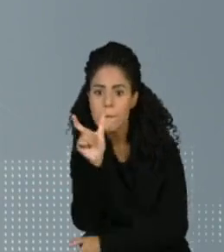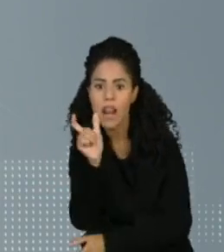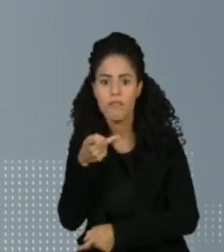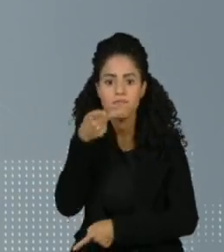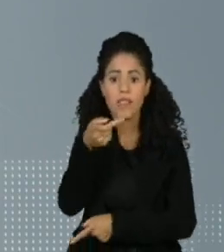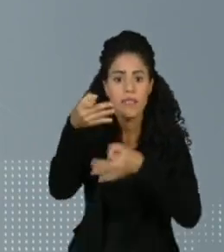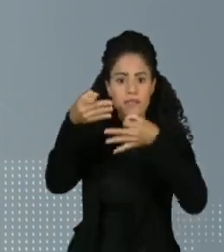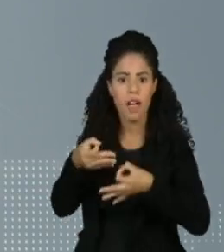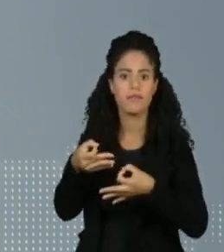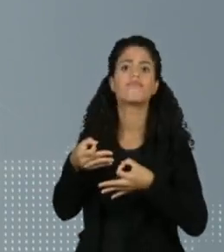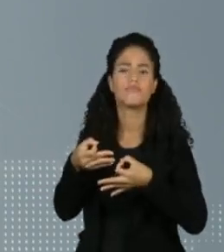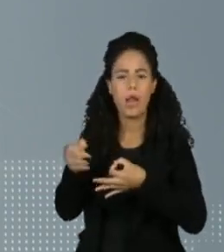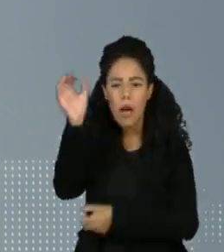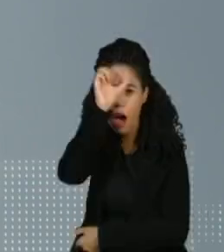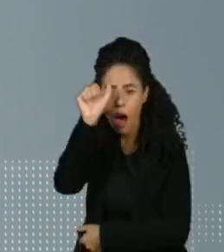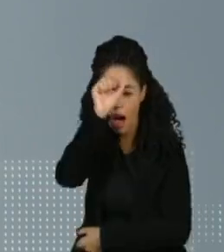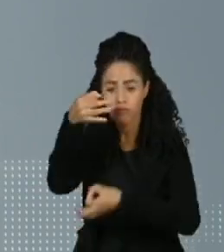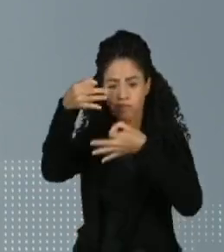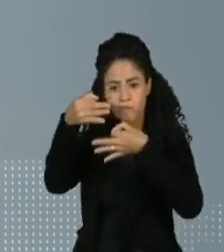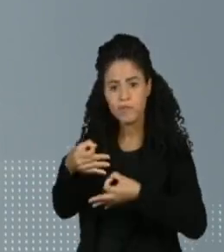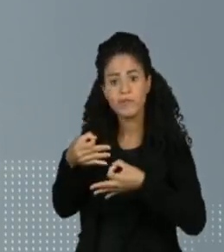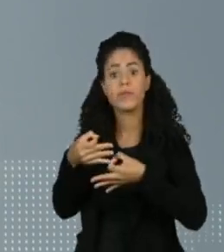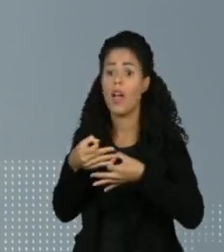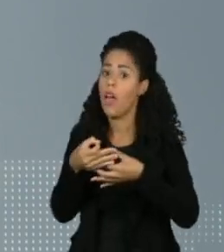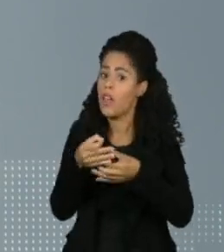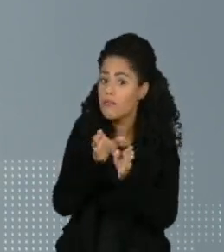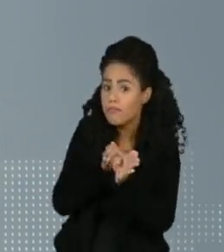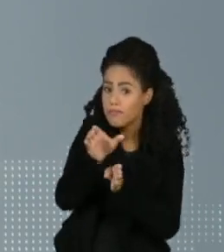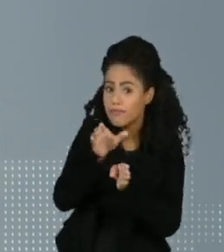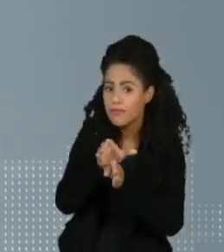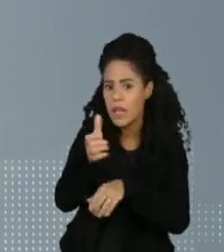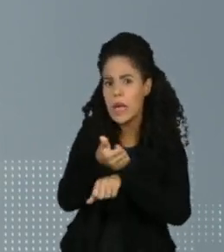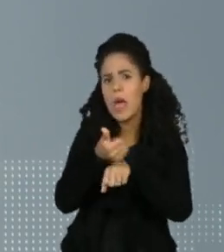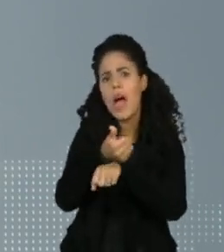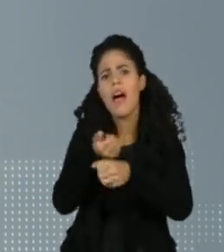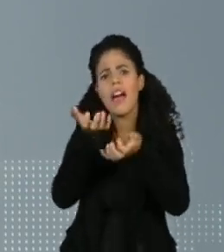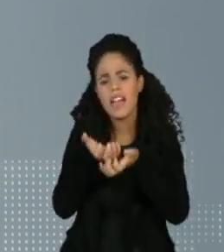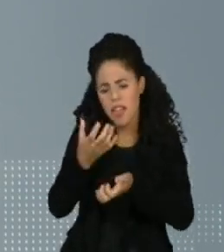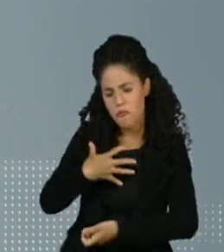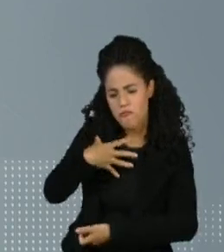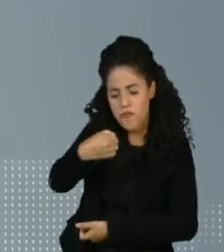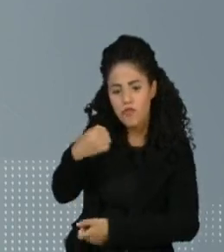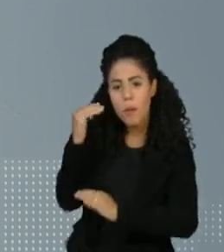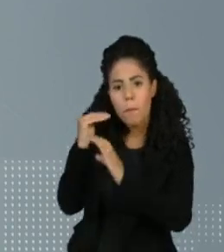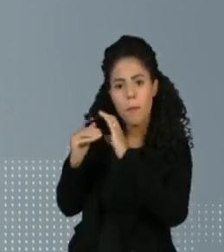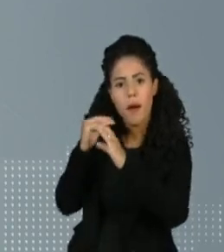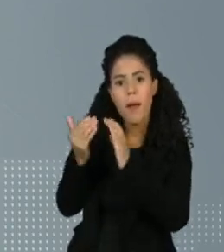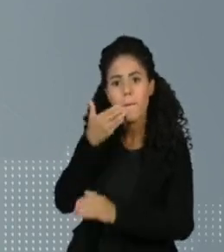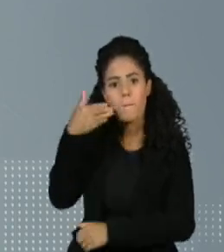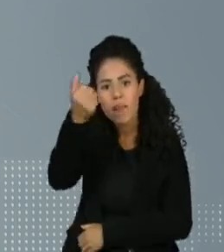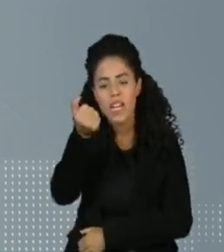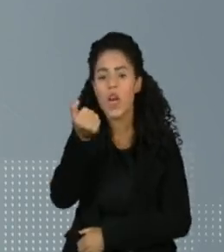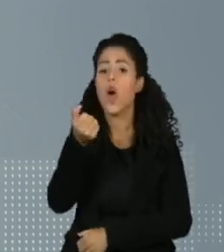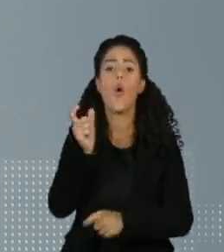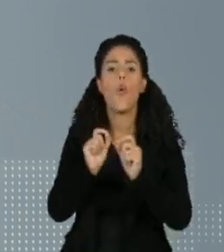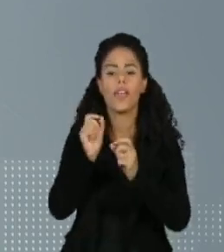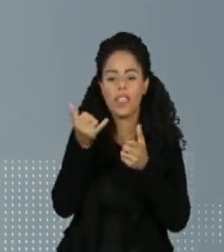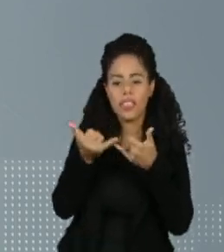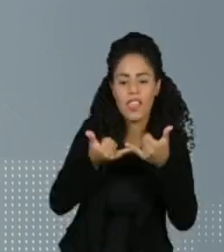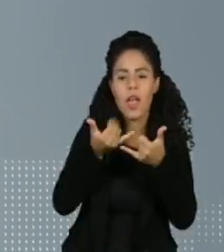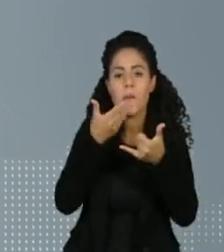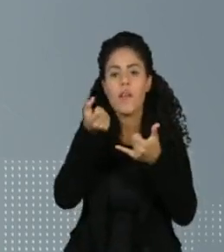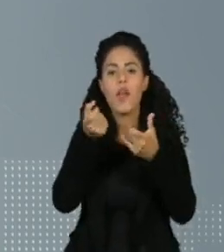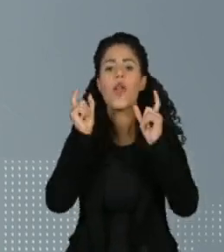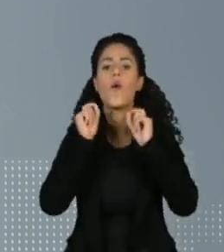Outra dica da especialista para quem quer ter filhos mais comunicativos. O melhor brinquedo que um bebê pode